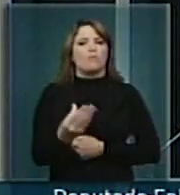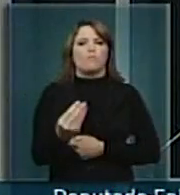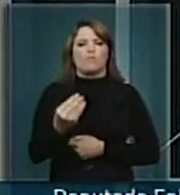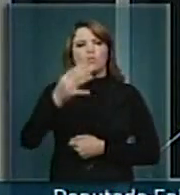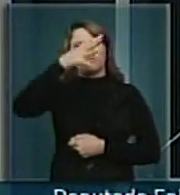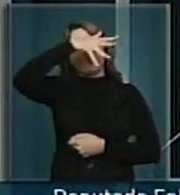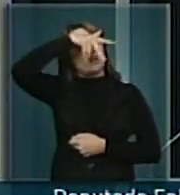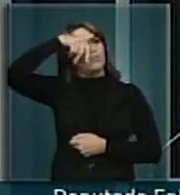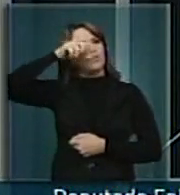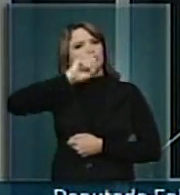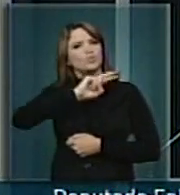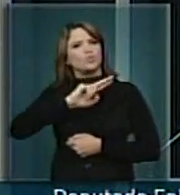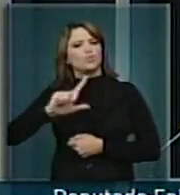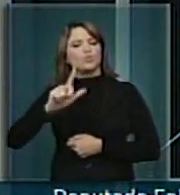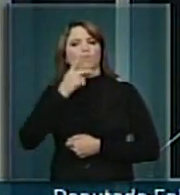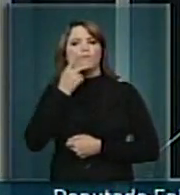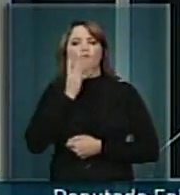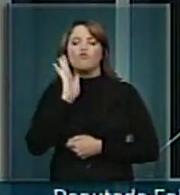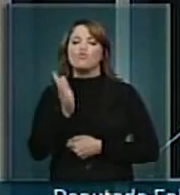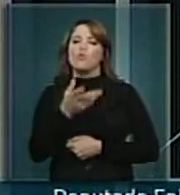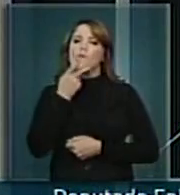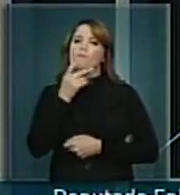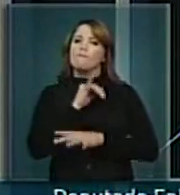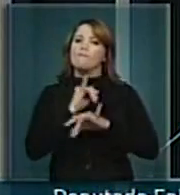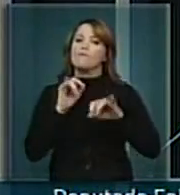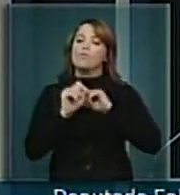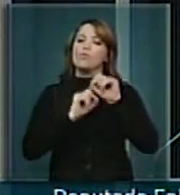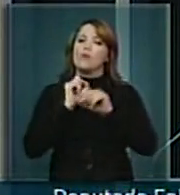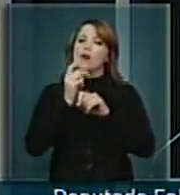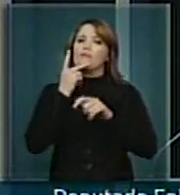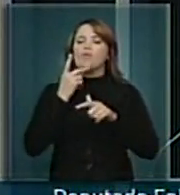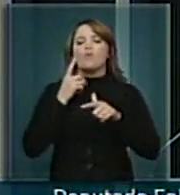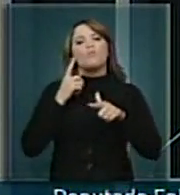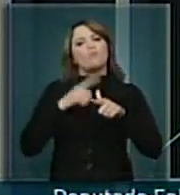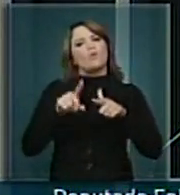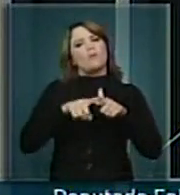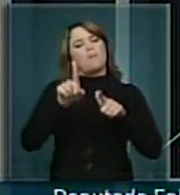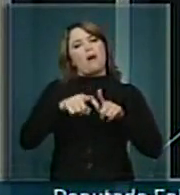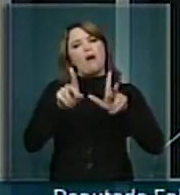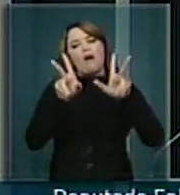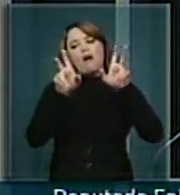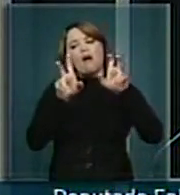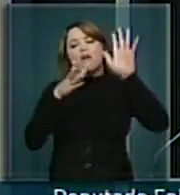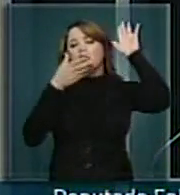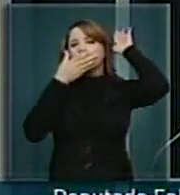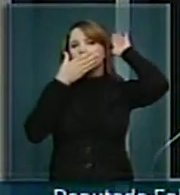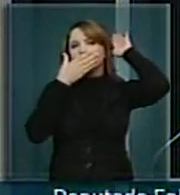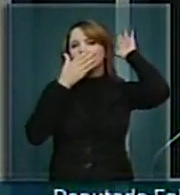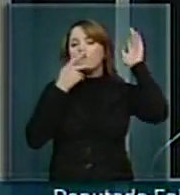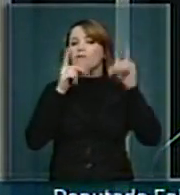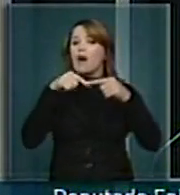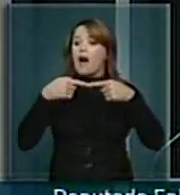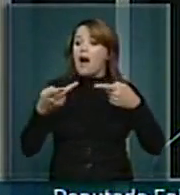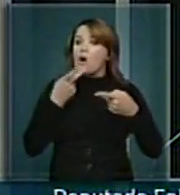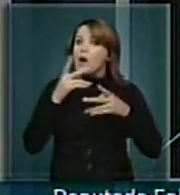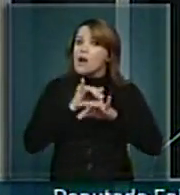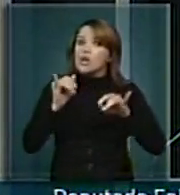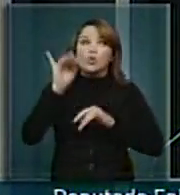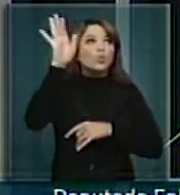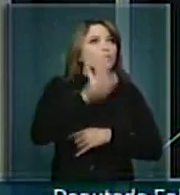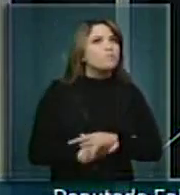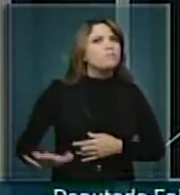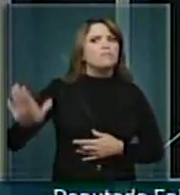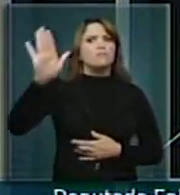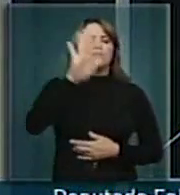do Sul o que se convencionou chamar de questão indígena, esta é uma tragédia